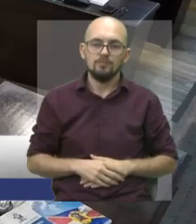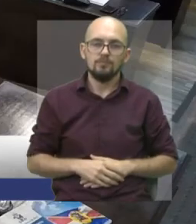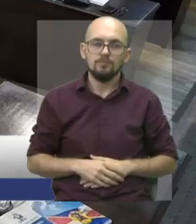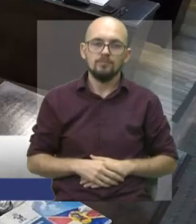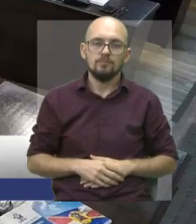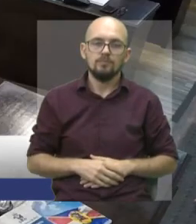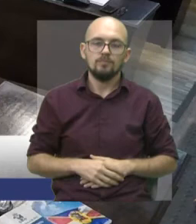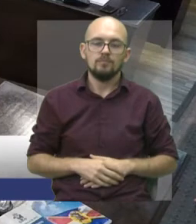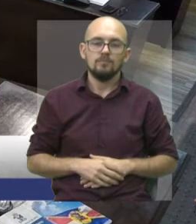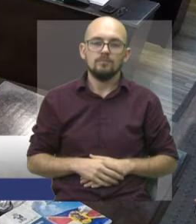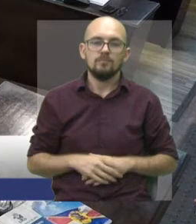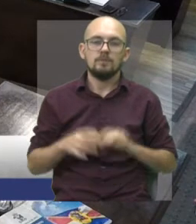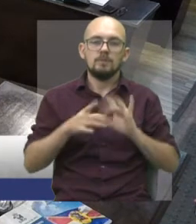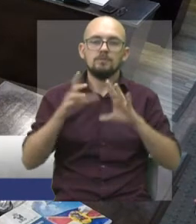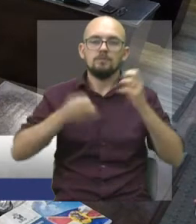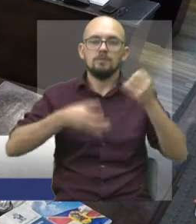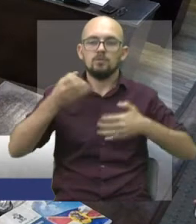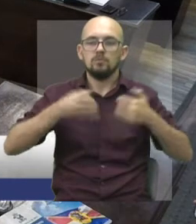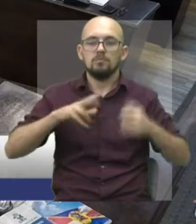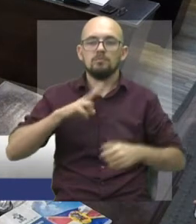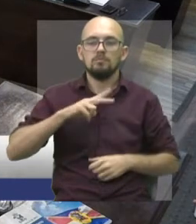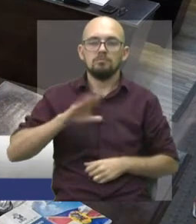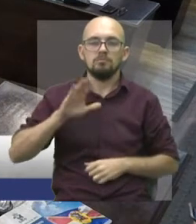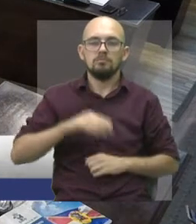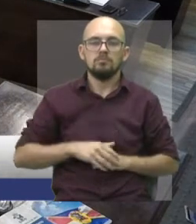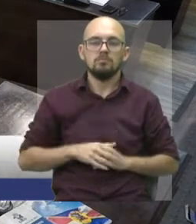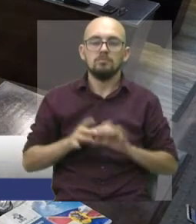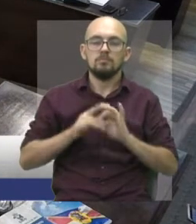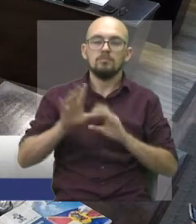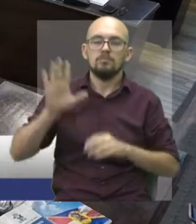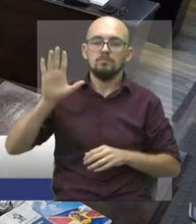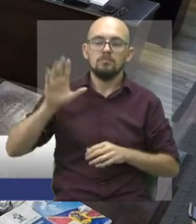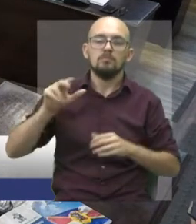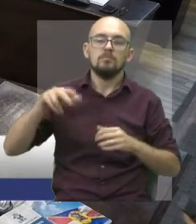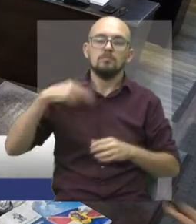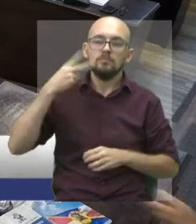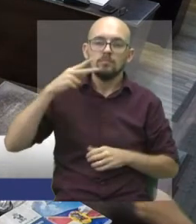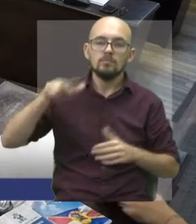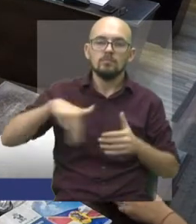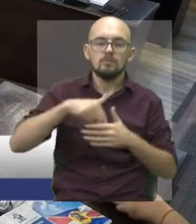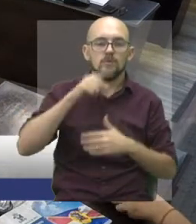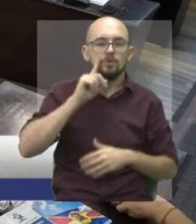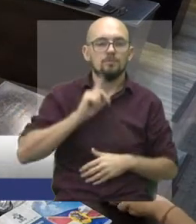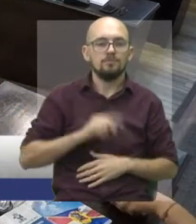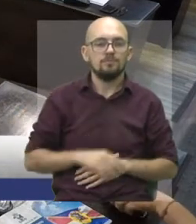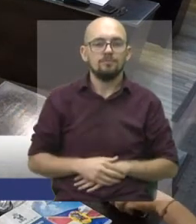A palavra é livre, explicações pessoais. Com a palavra, vereador Gentil.